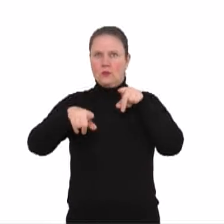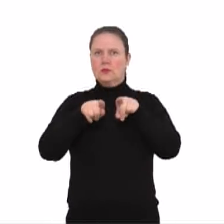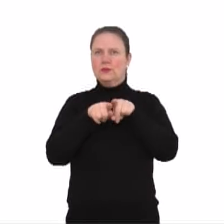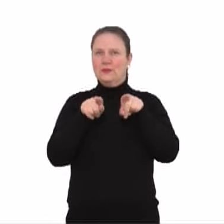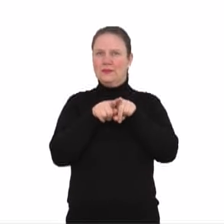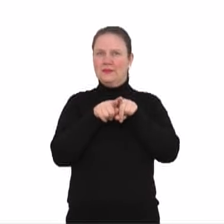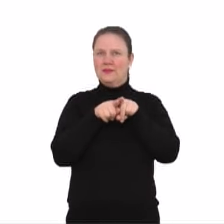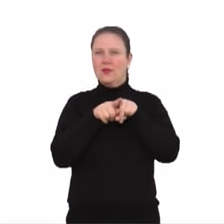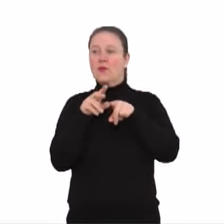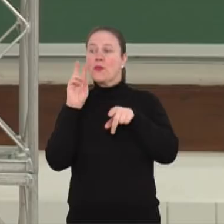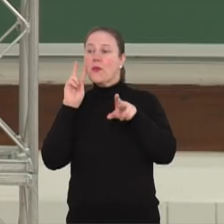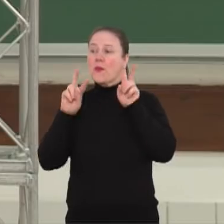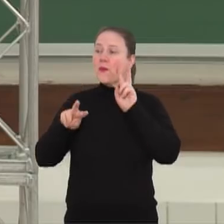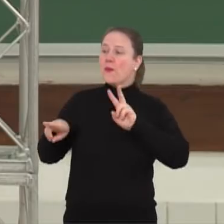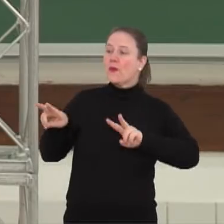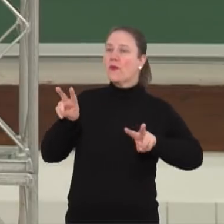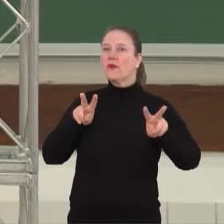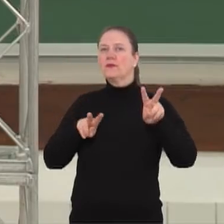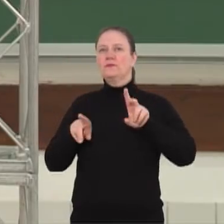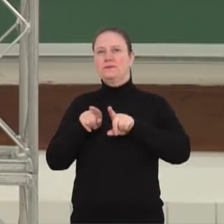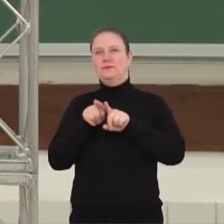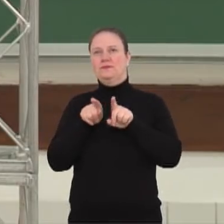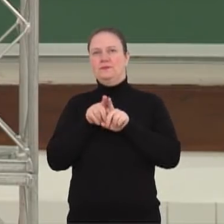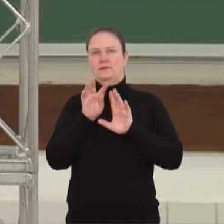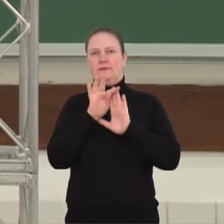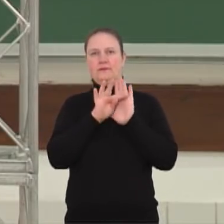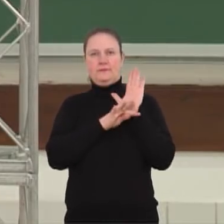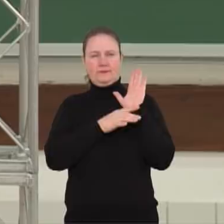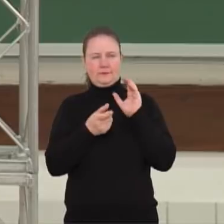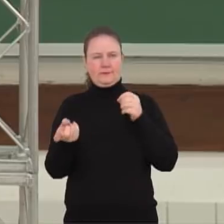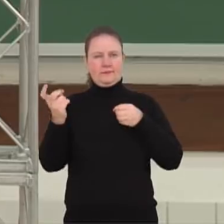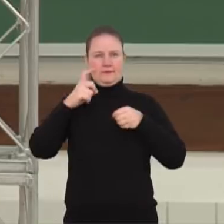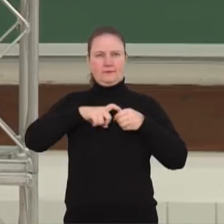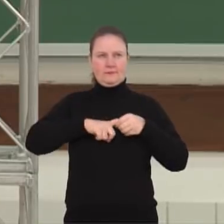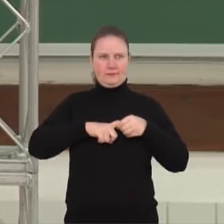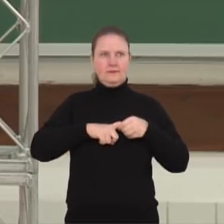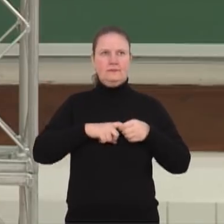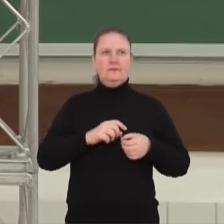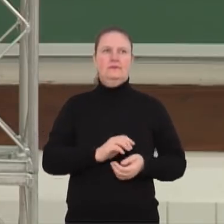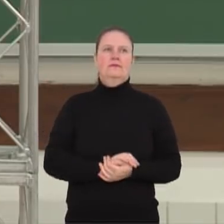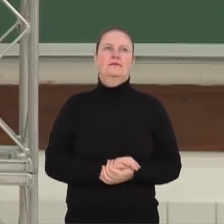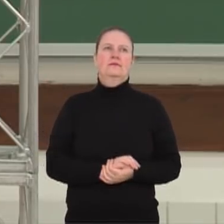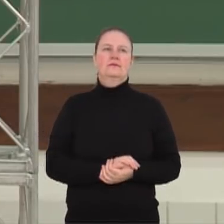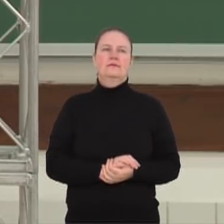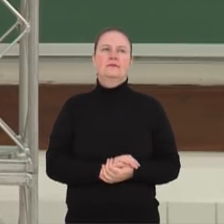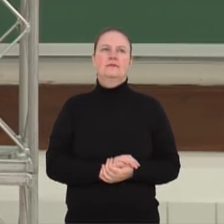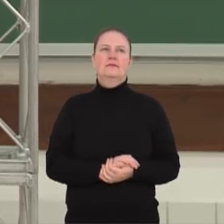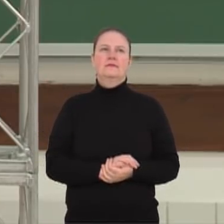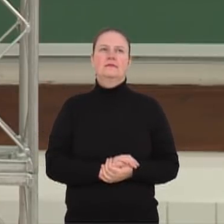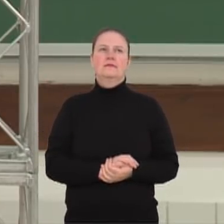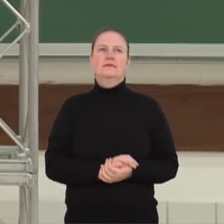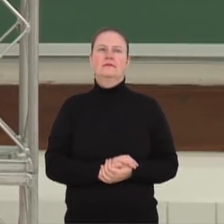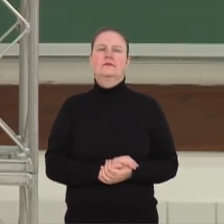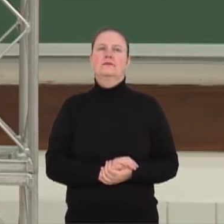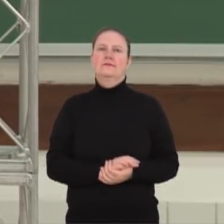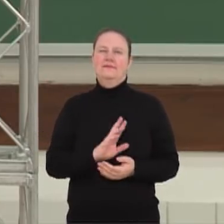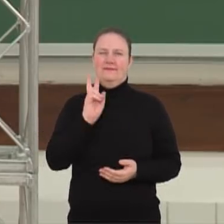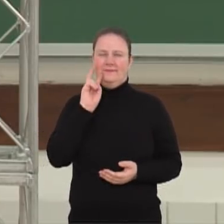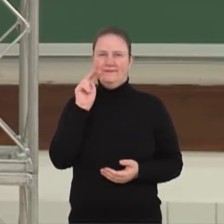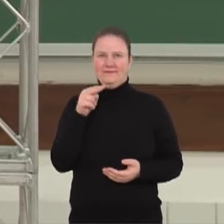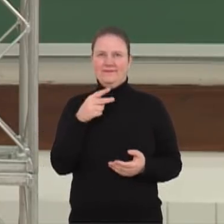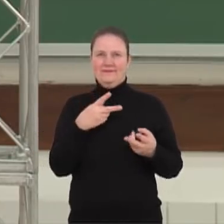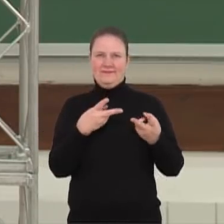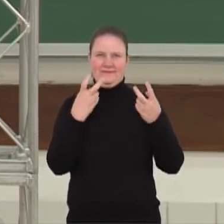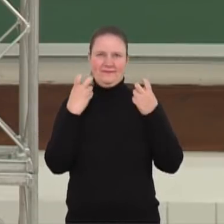esses lugares foram falados no texto. Vamos dar uma lida no texto, então, agora, para ver se a gente conseguiu identificar tudo que foi perguntado. Vamos lá,